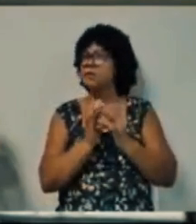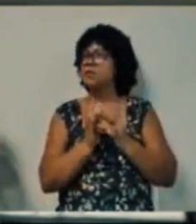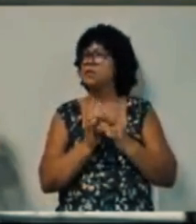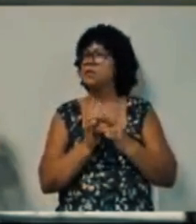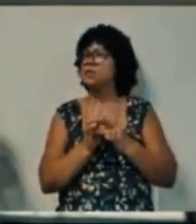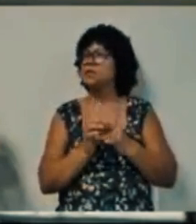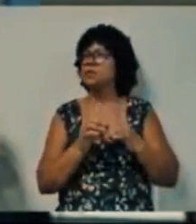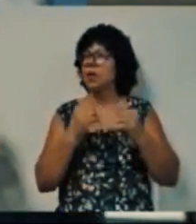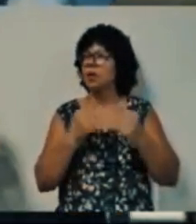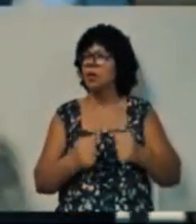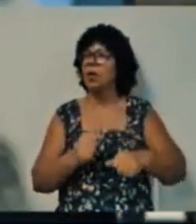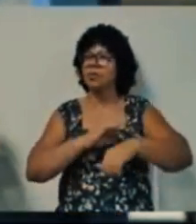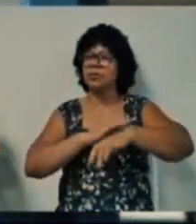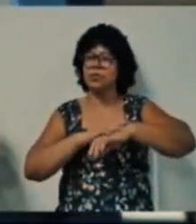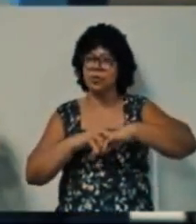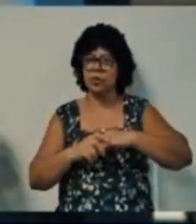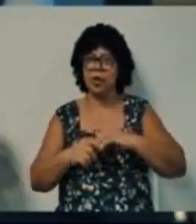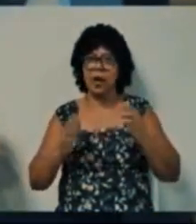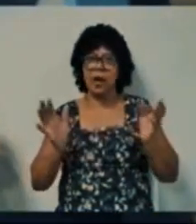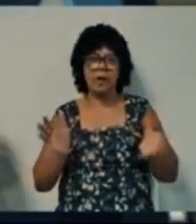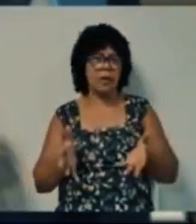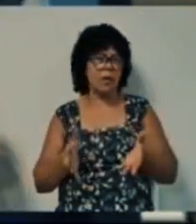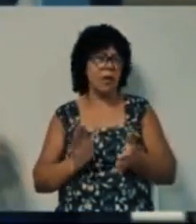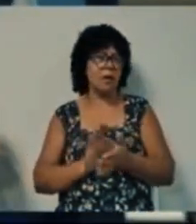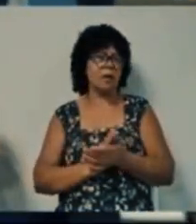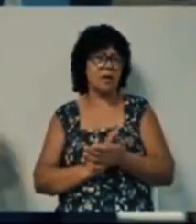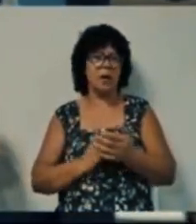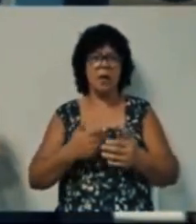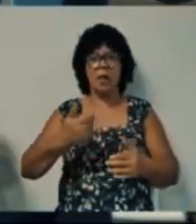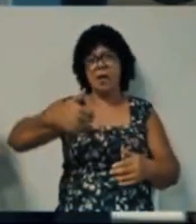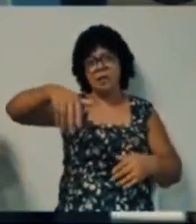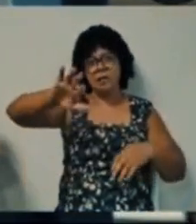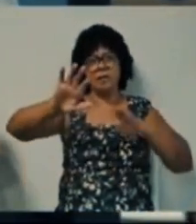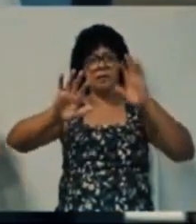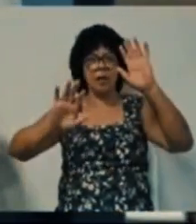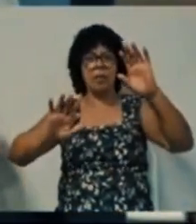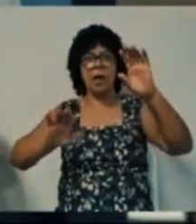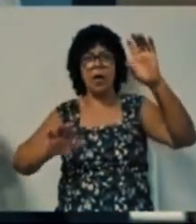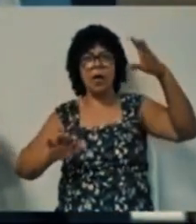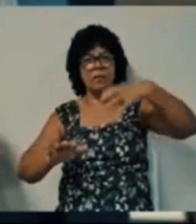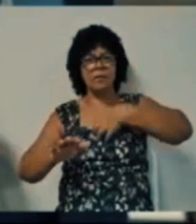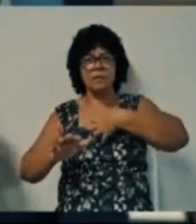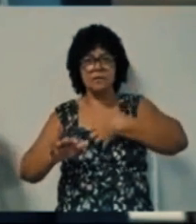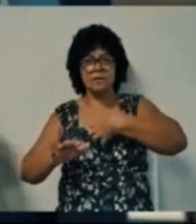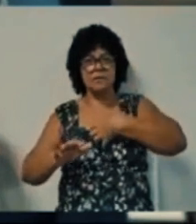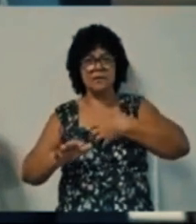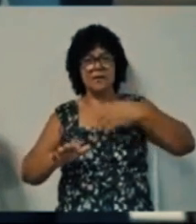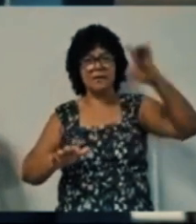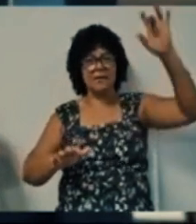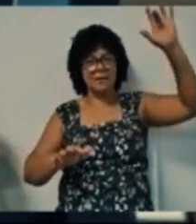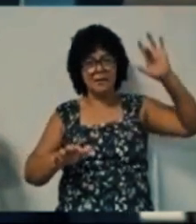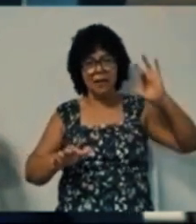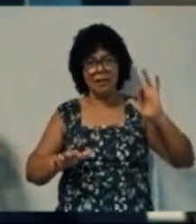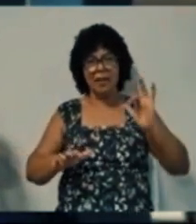agora. Levante a tua mão e seja tocado pelo poder de Deus agora.